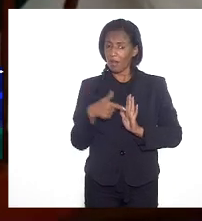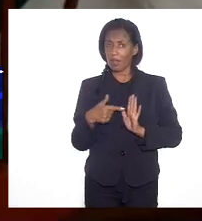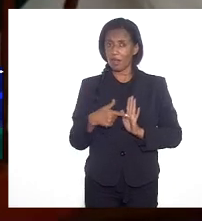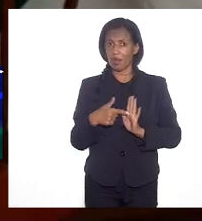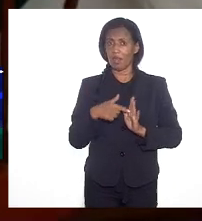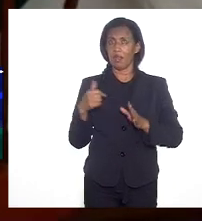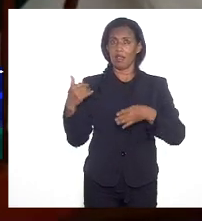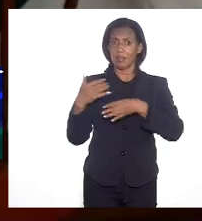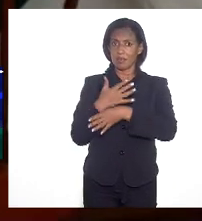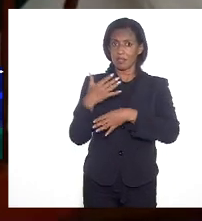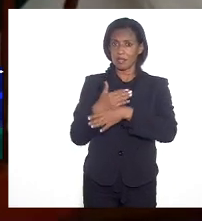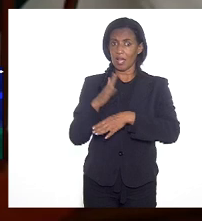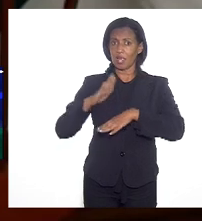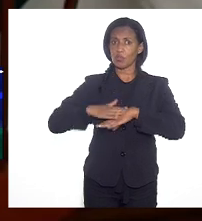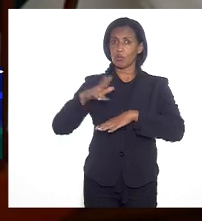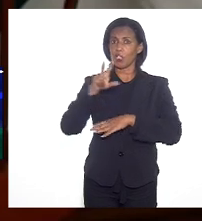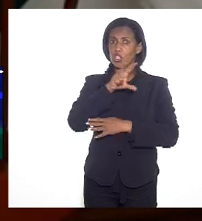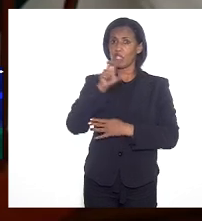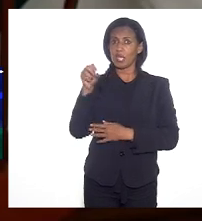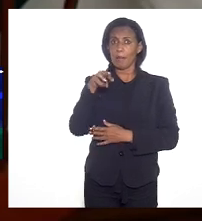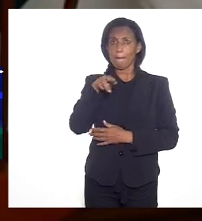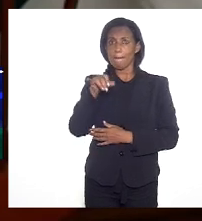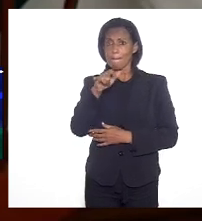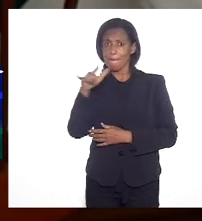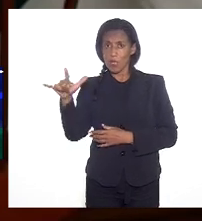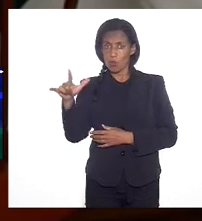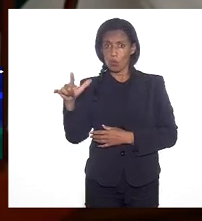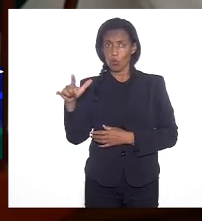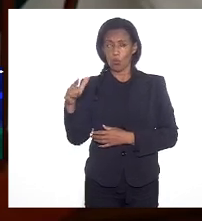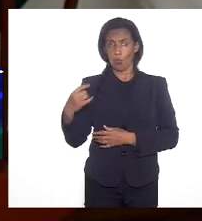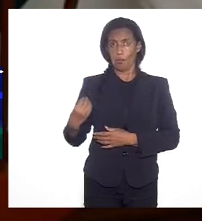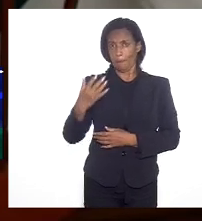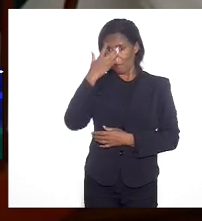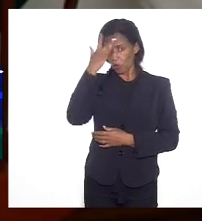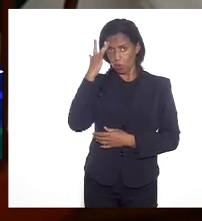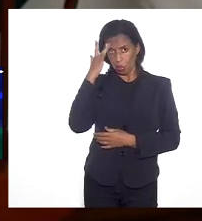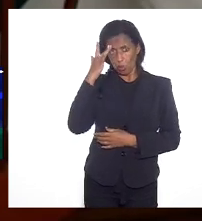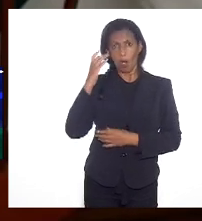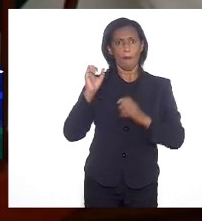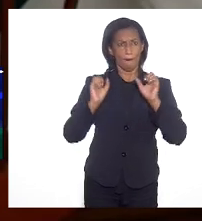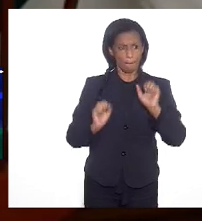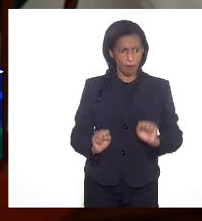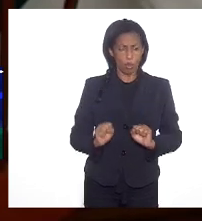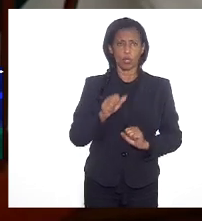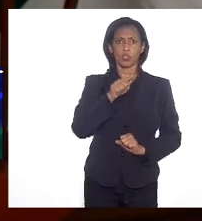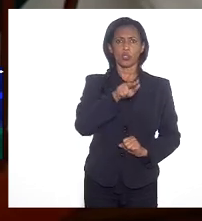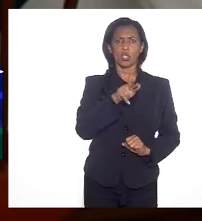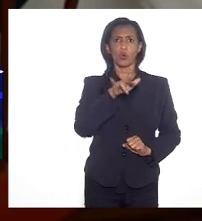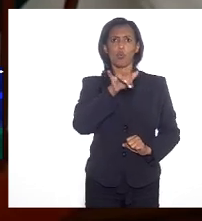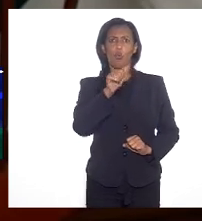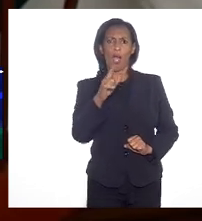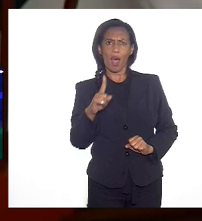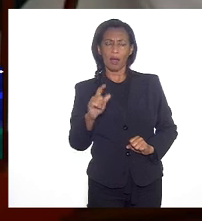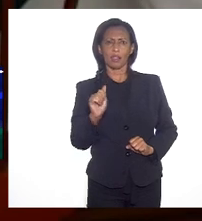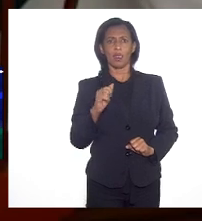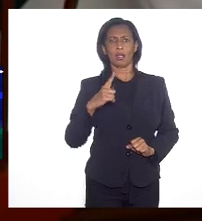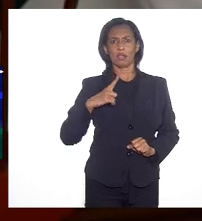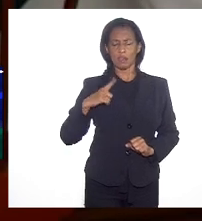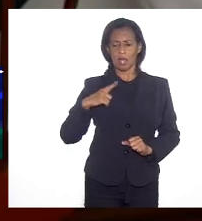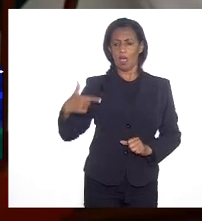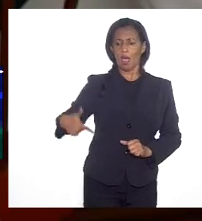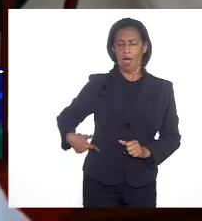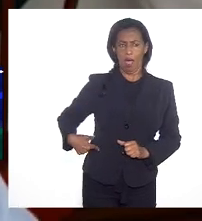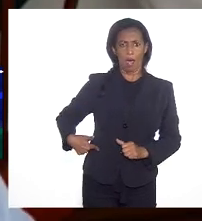Cidades com acima de 500 mil habitantes podem ter a guarda armada e esse agente, já com o seu porte